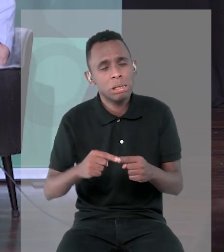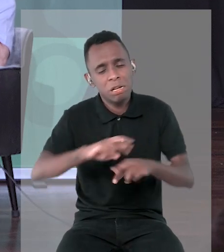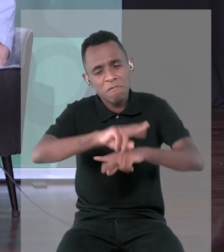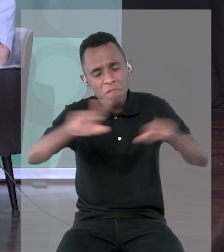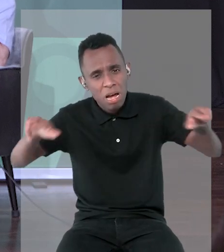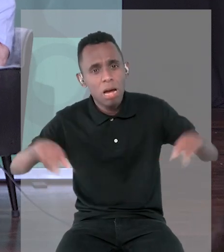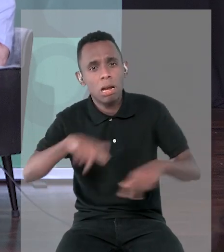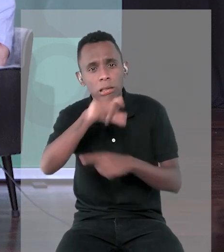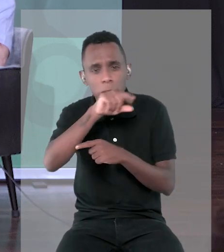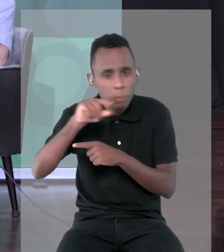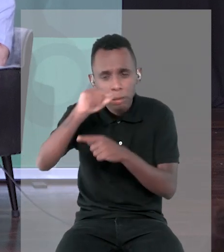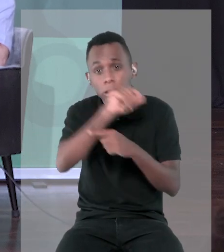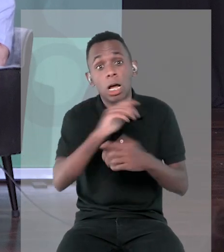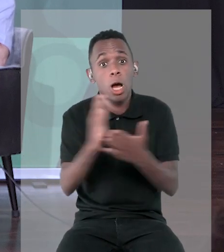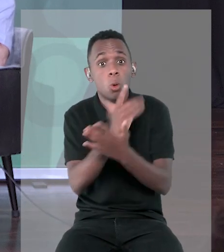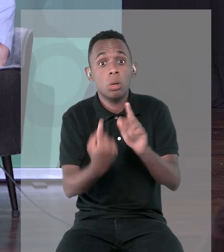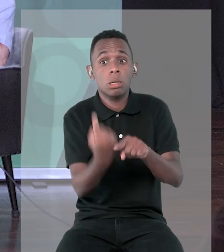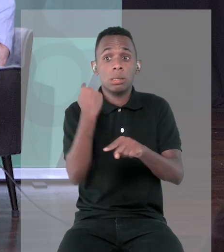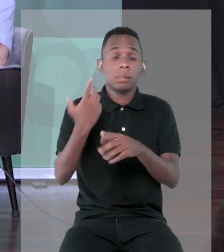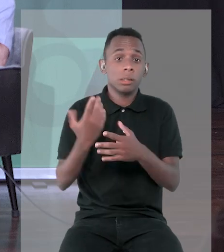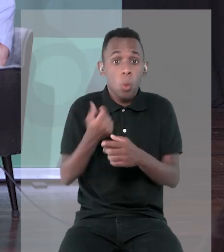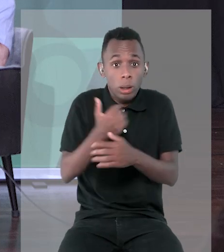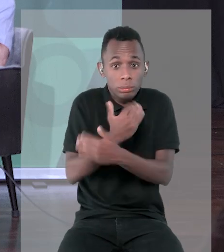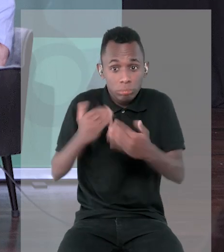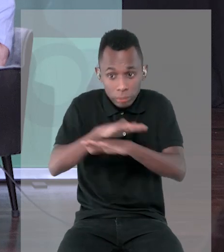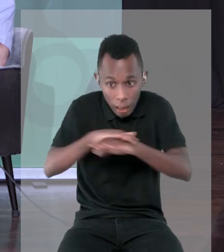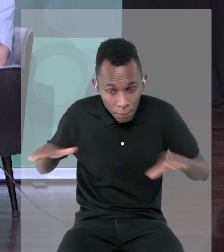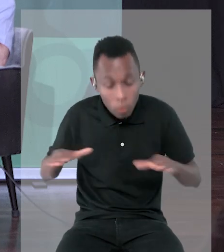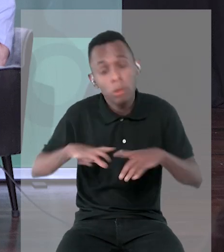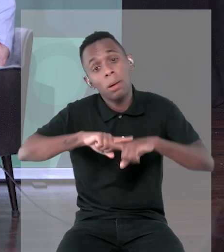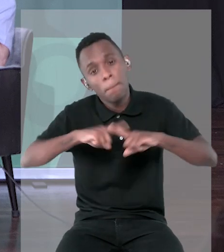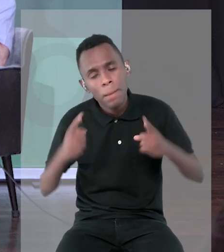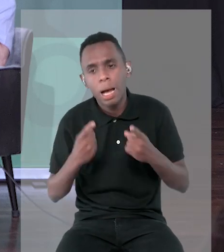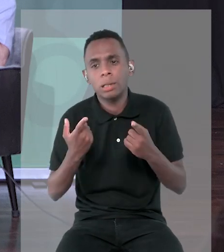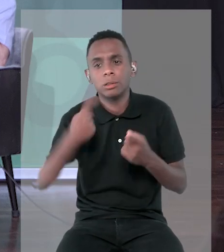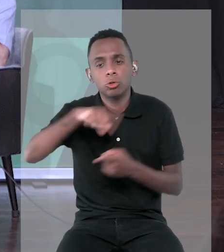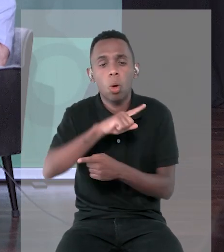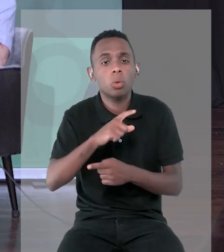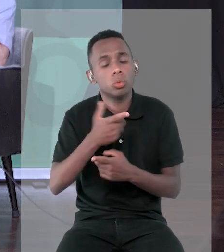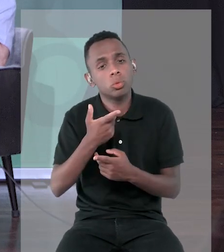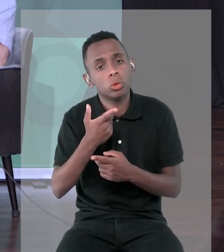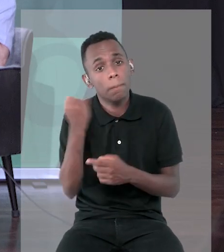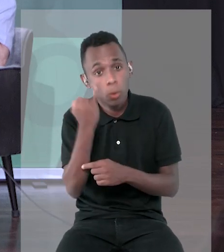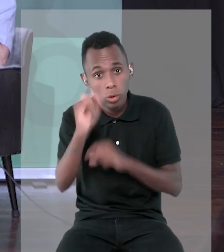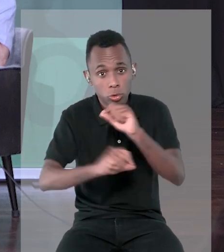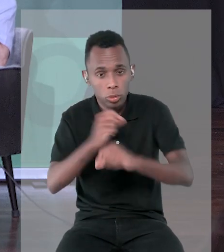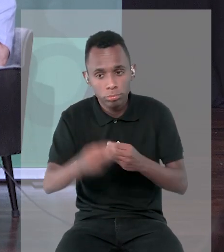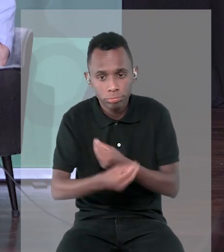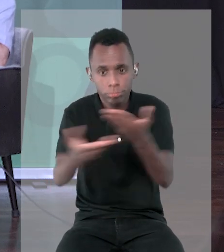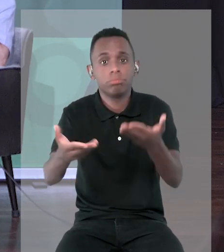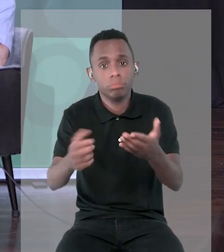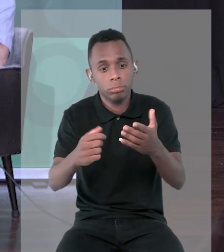muitas em perigo de extinção. Mas o que é interessante é que quando a gente oferece essa natureza